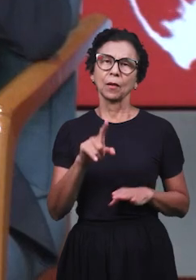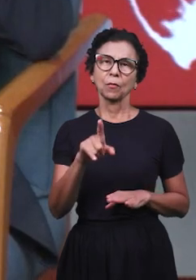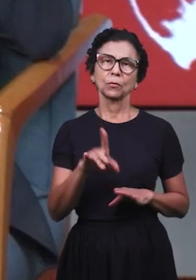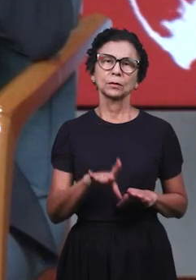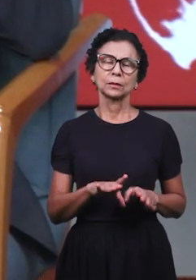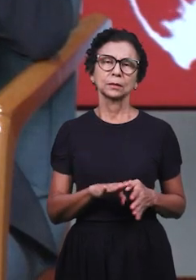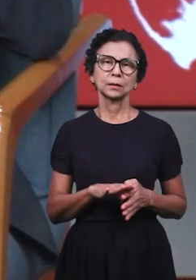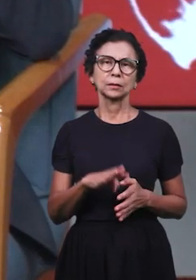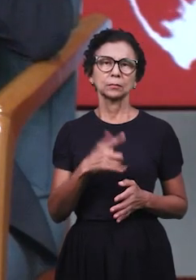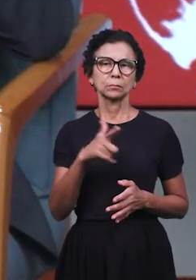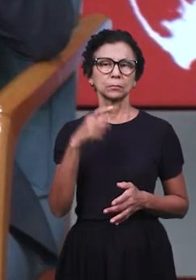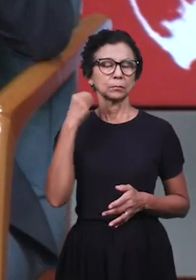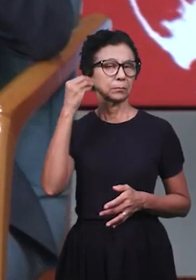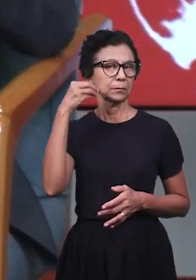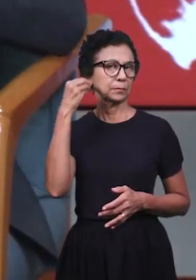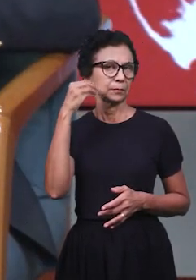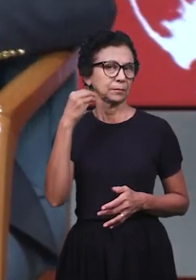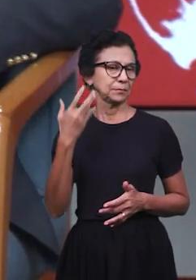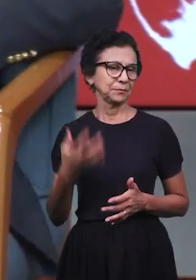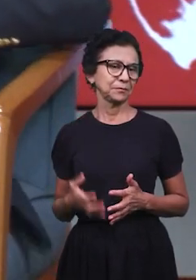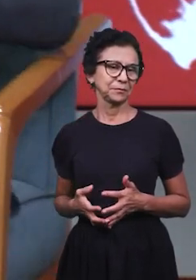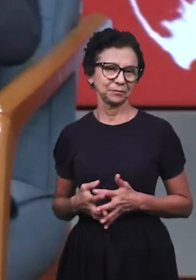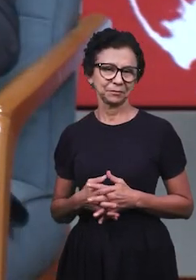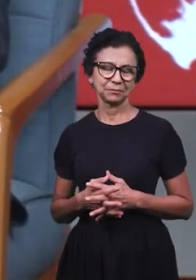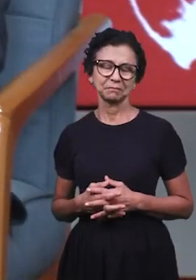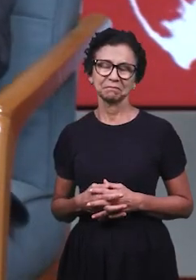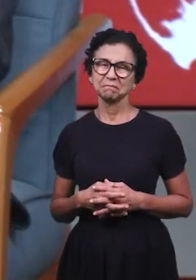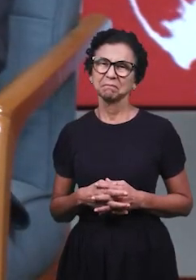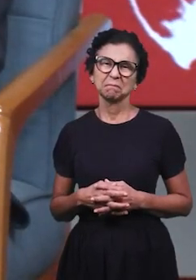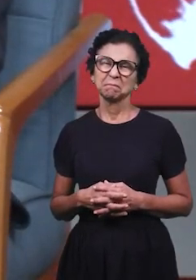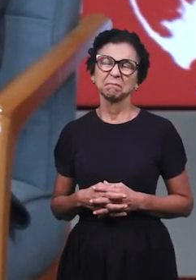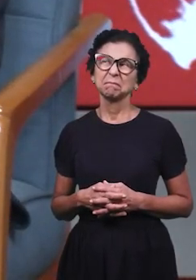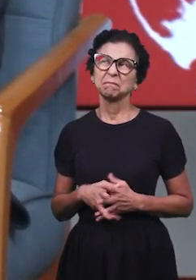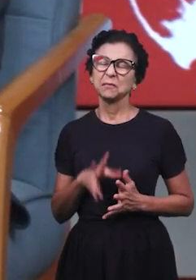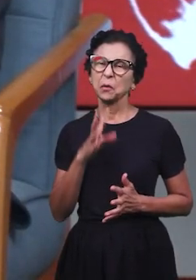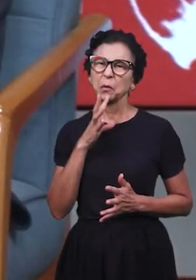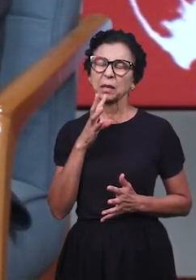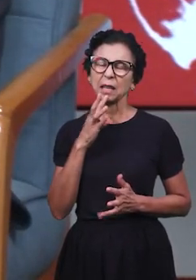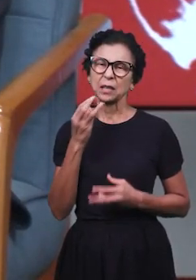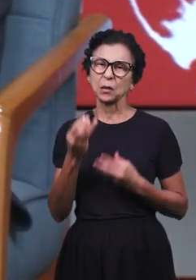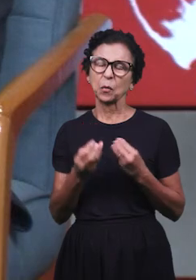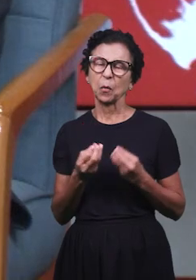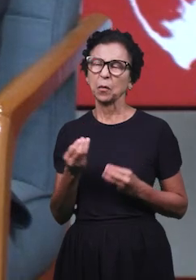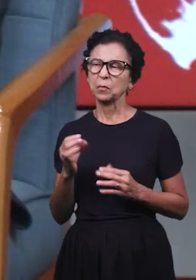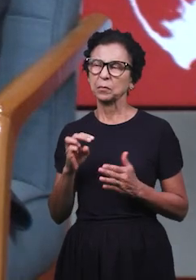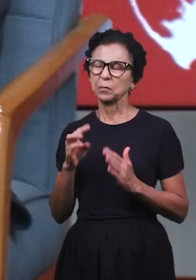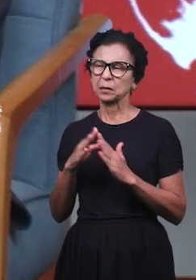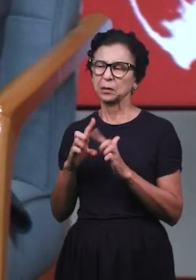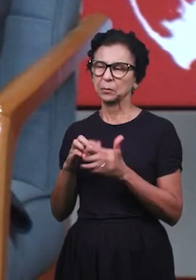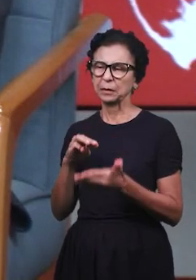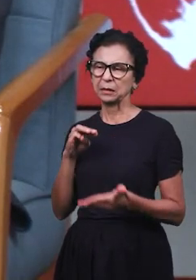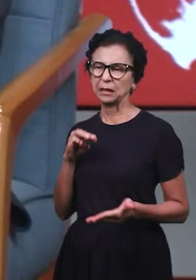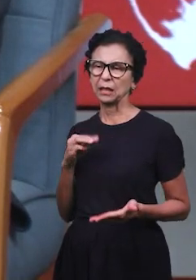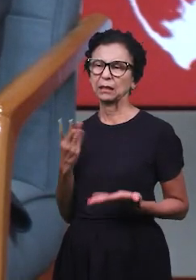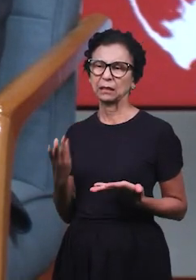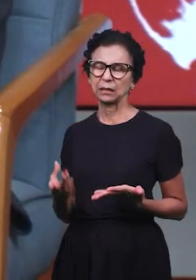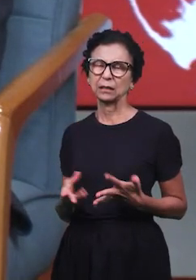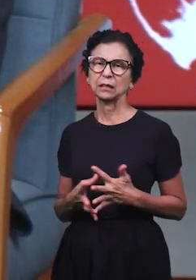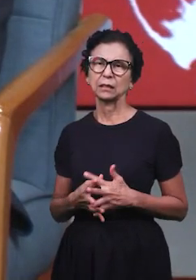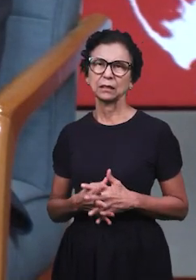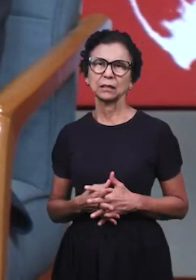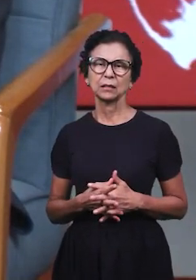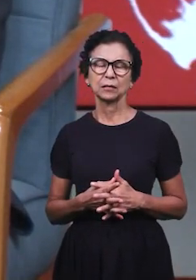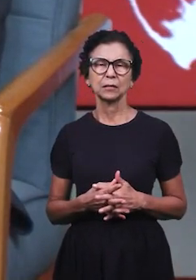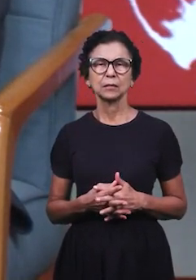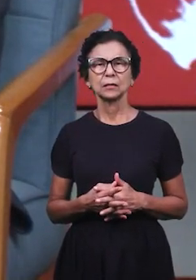não tem experiência com isso, às vezes não conhece bem como funciona a Igreja Cristã Maranata, a experiência que nós temos, mas você é um irmão,